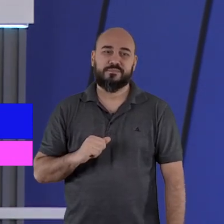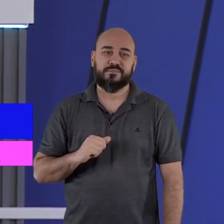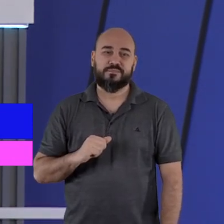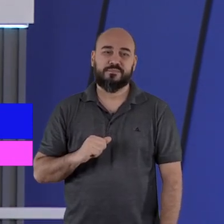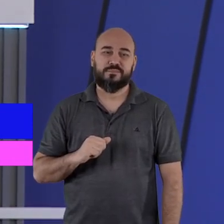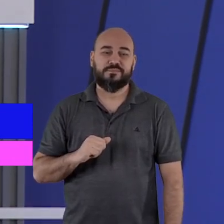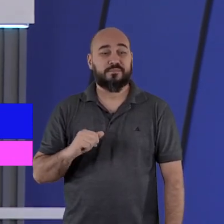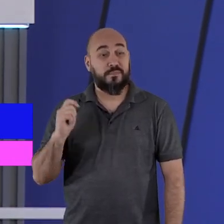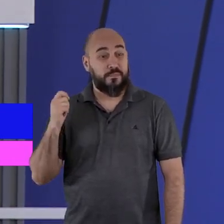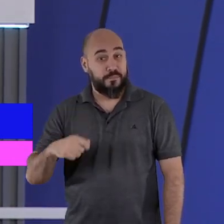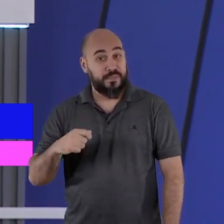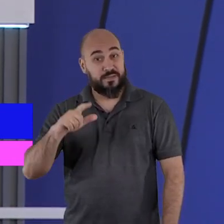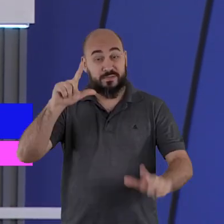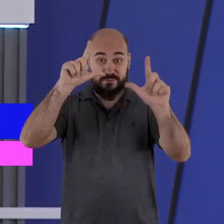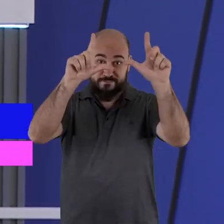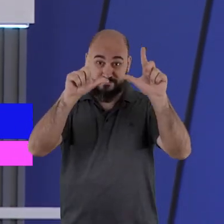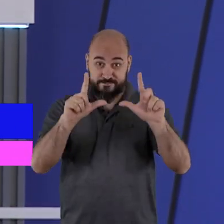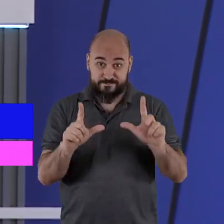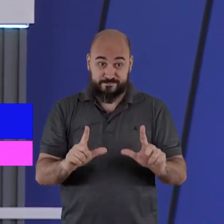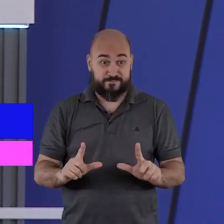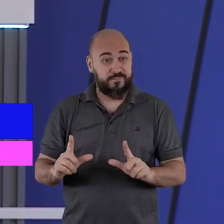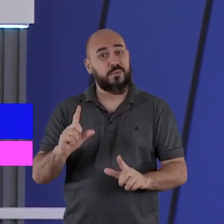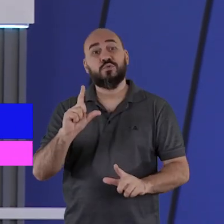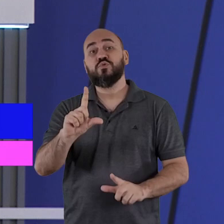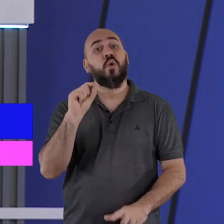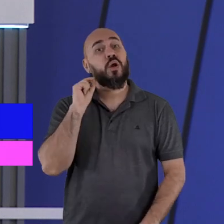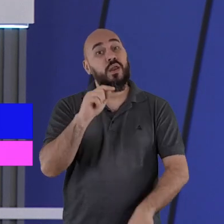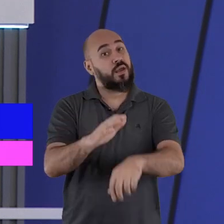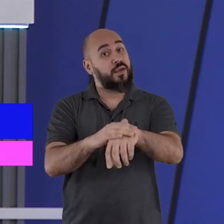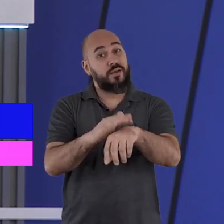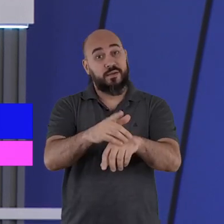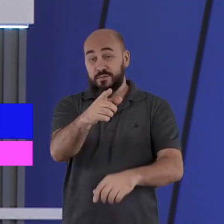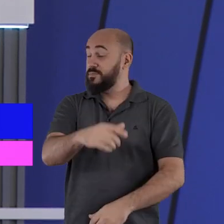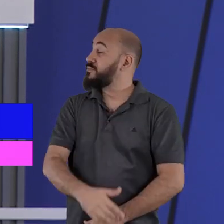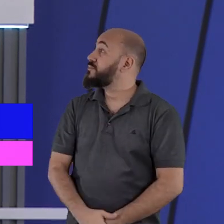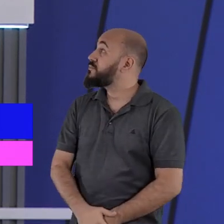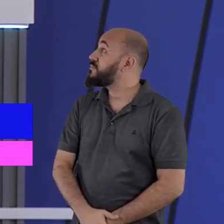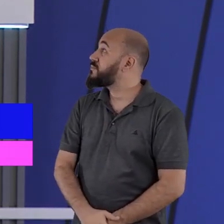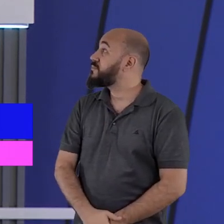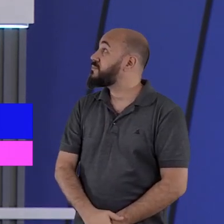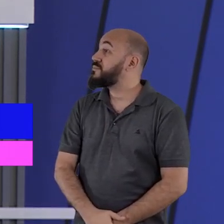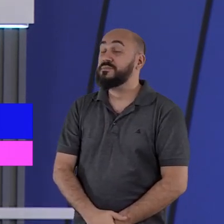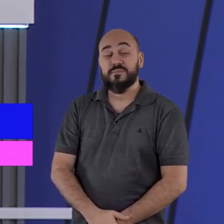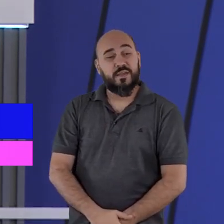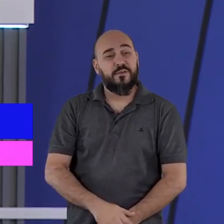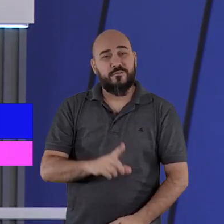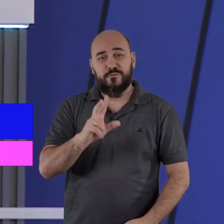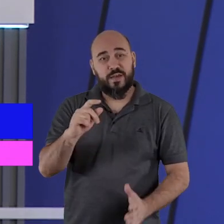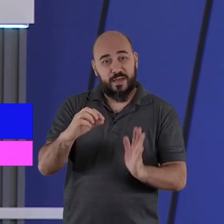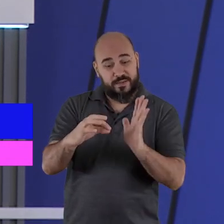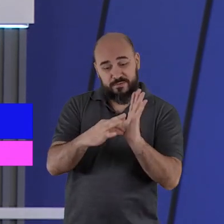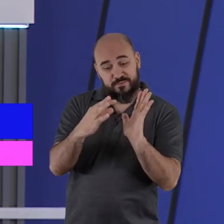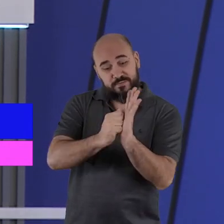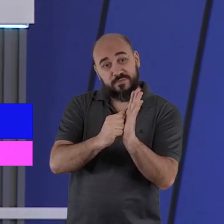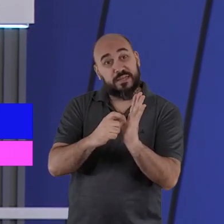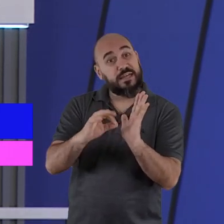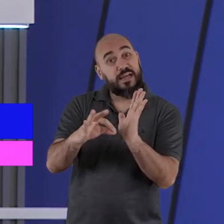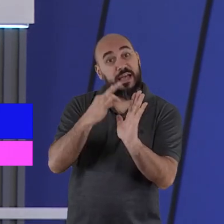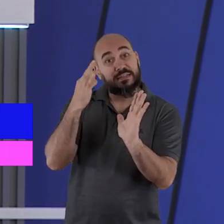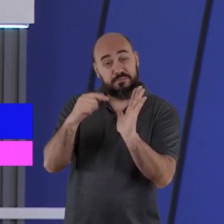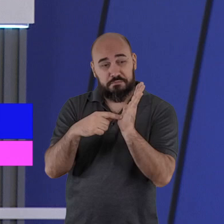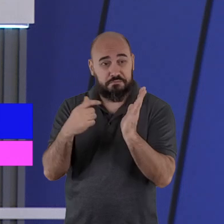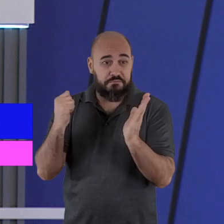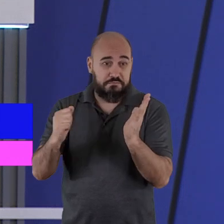precisar escolher o seu curso bíblico e preencher o seu cadastro. Ó, o curso que eu ofereci para vocês está aqui no final da